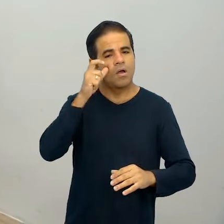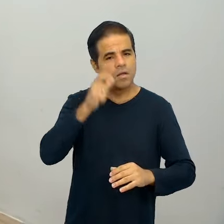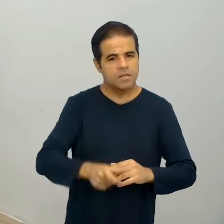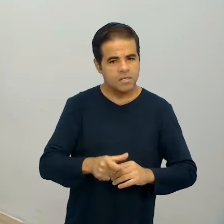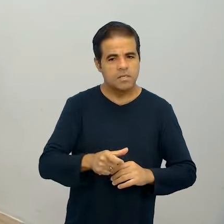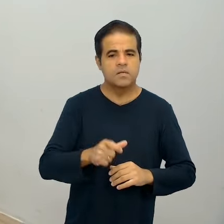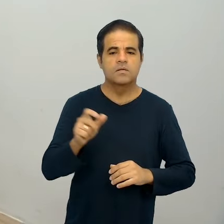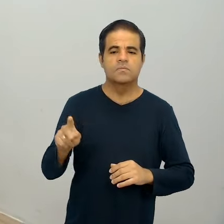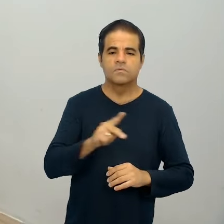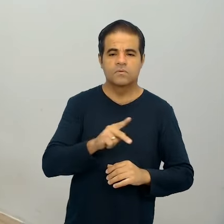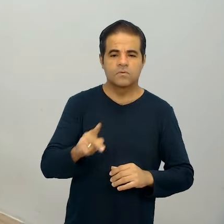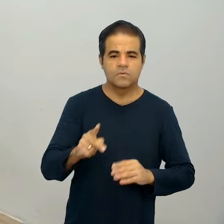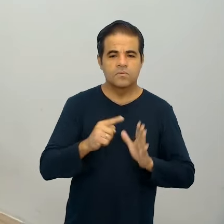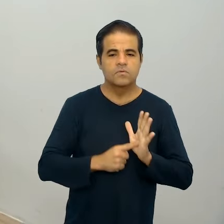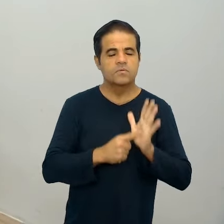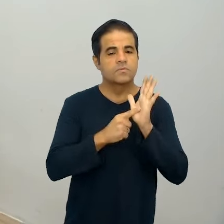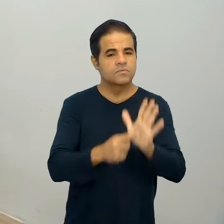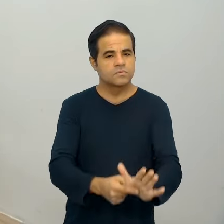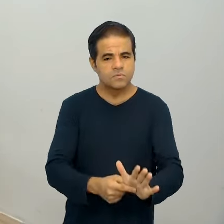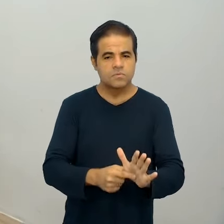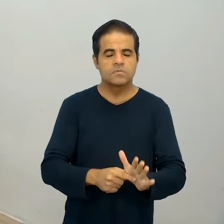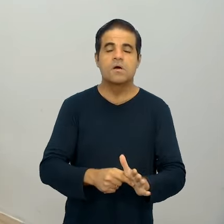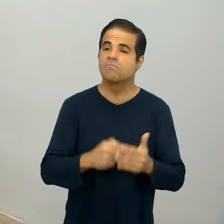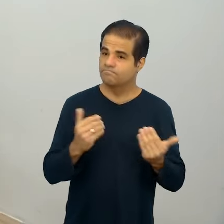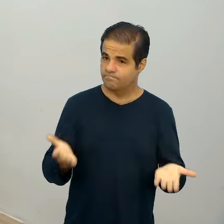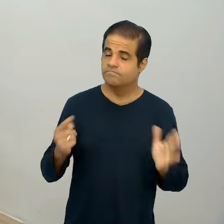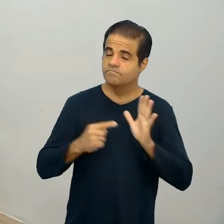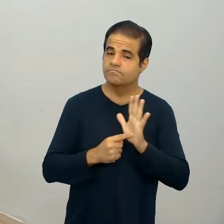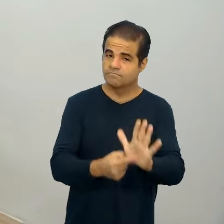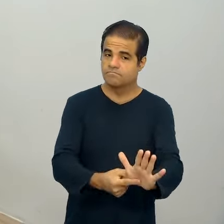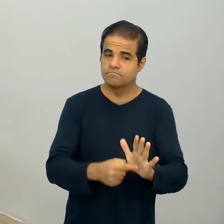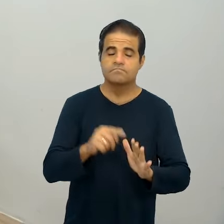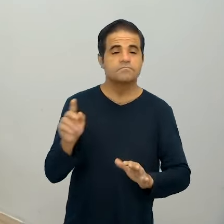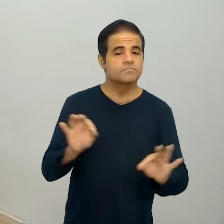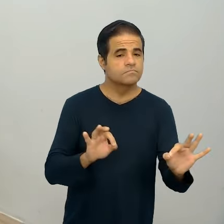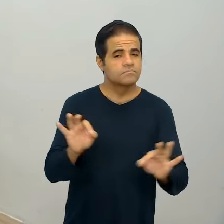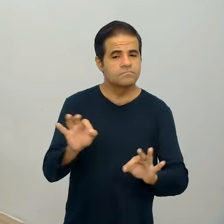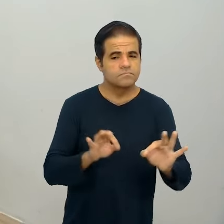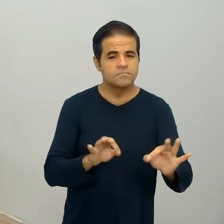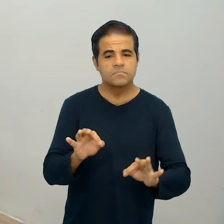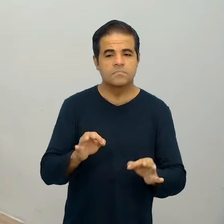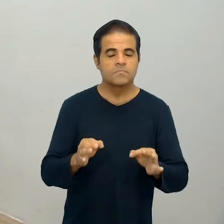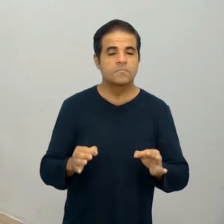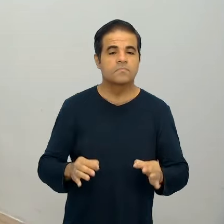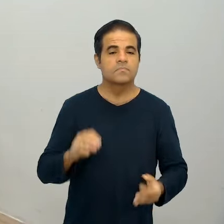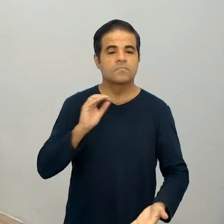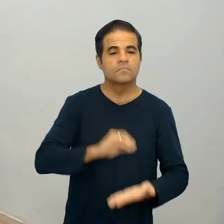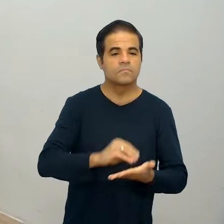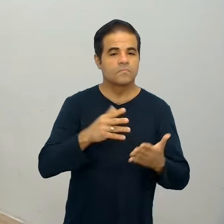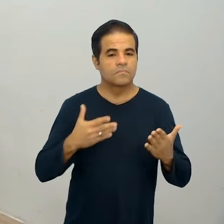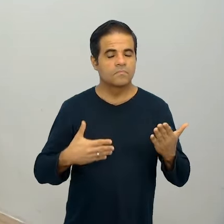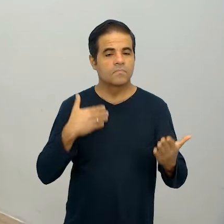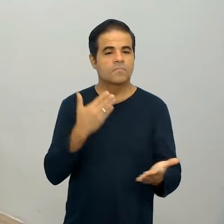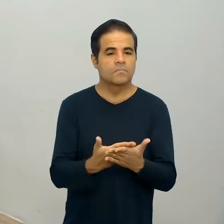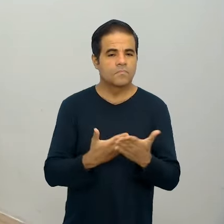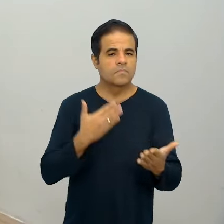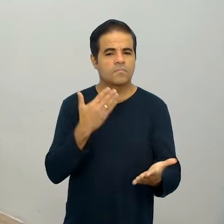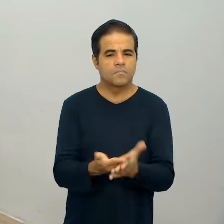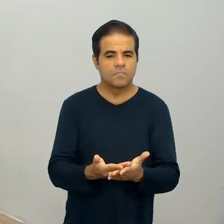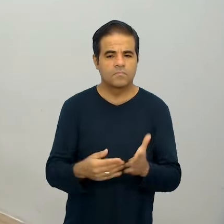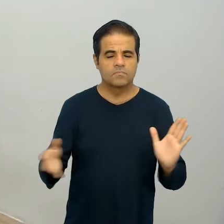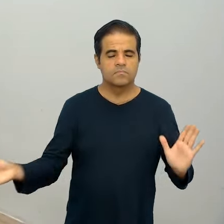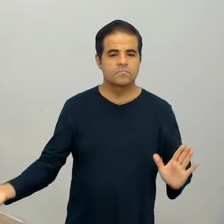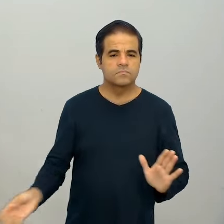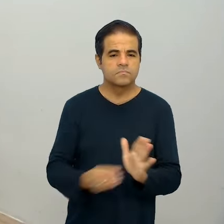professor apresentar, mas nada impede o professor que apresente projetos relacionados com a unidade escolar que ele está inserido,